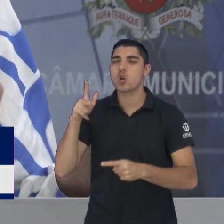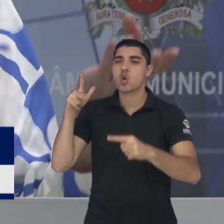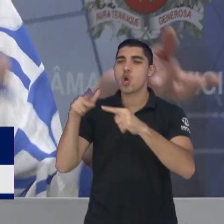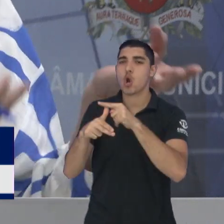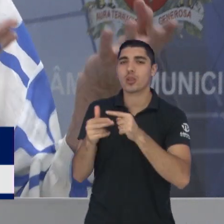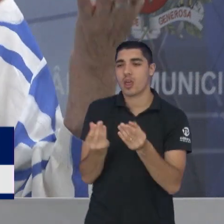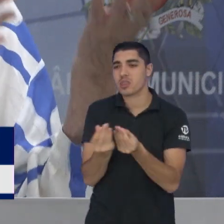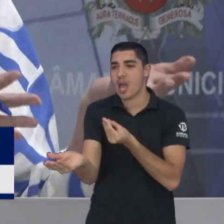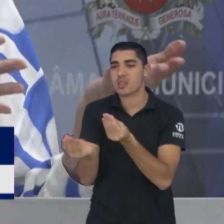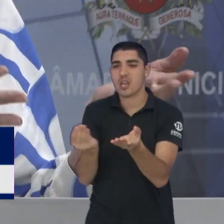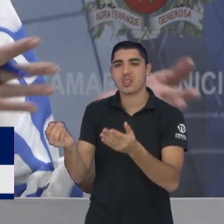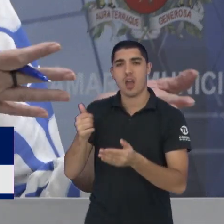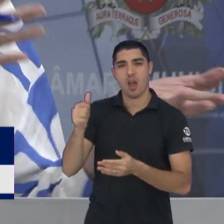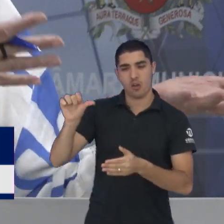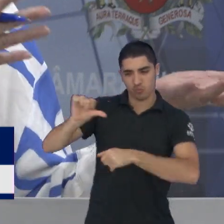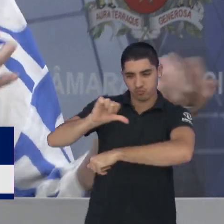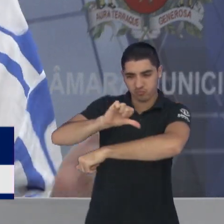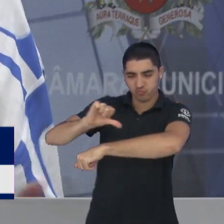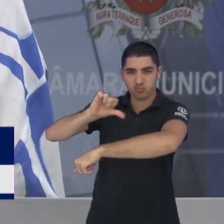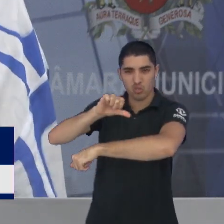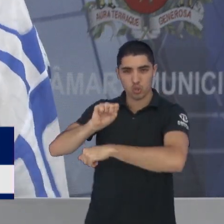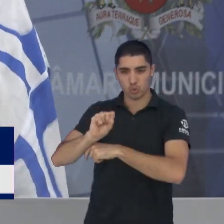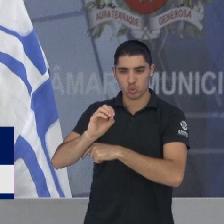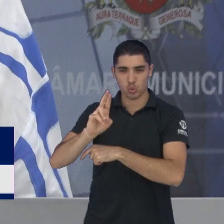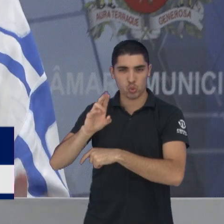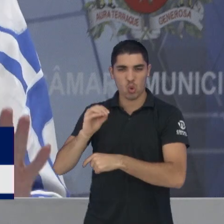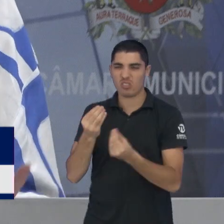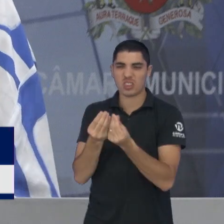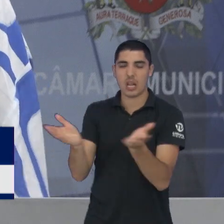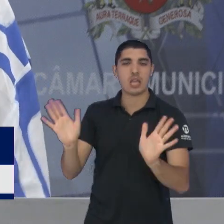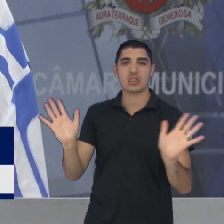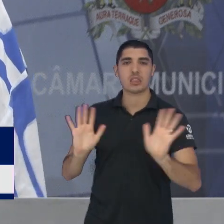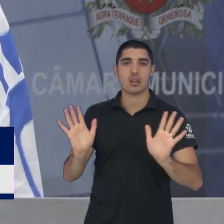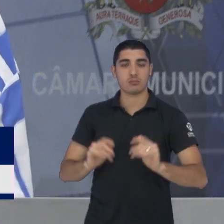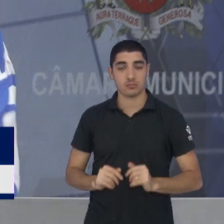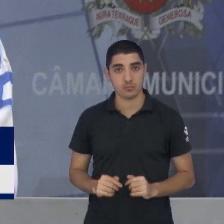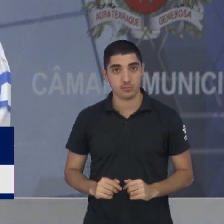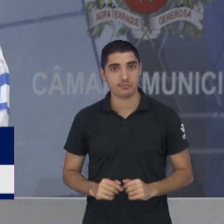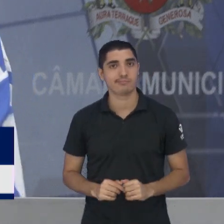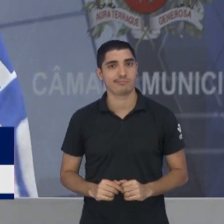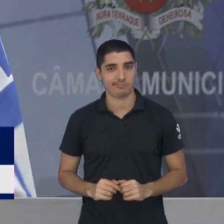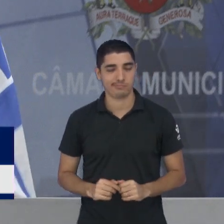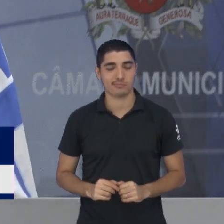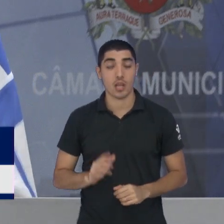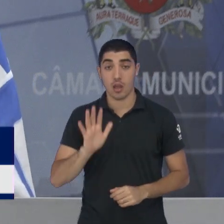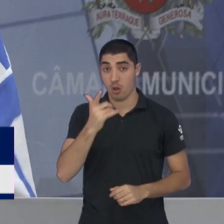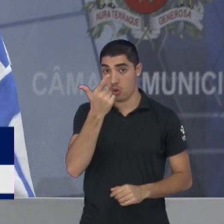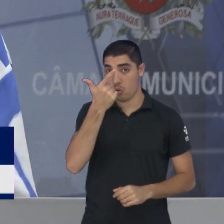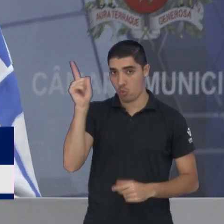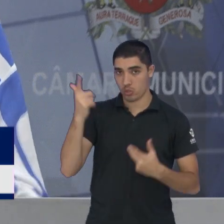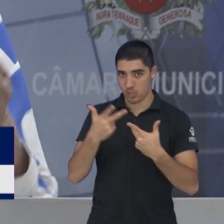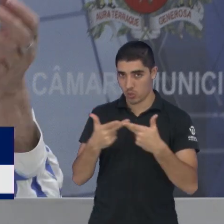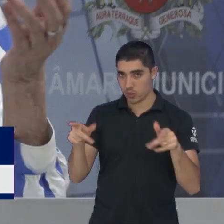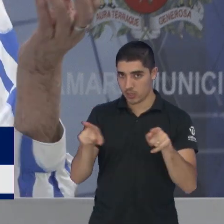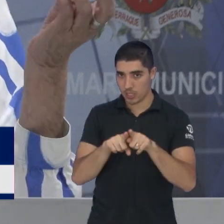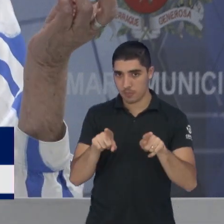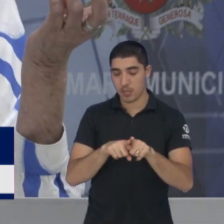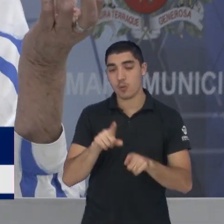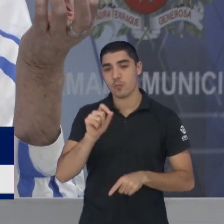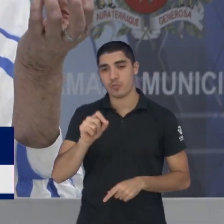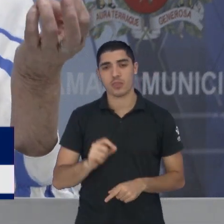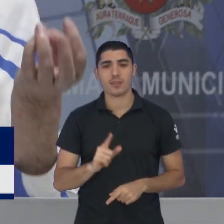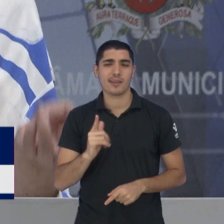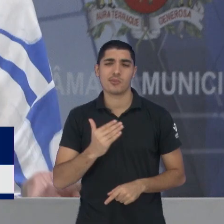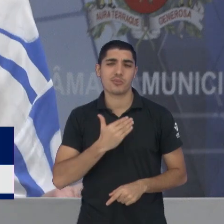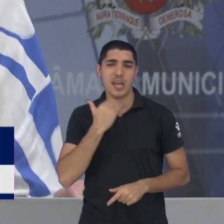que estão fazendo o curativo dentro de suas casas. Agora, vamos falar de outra coisa. Não adianta você